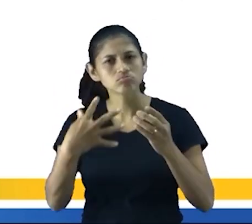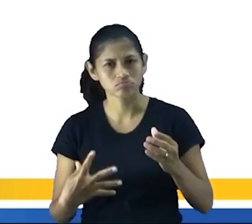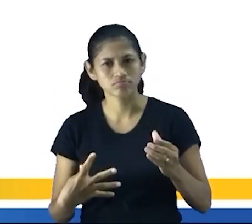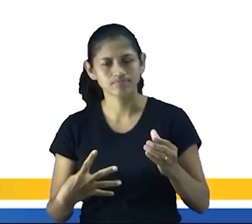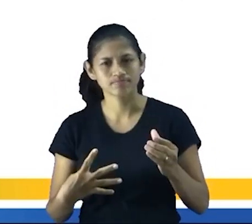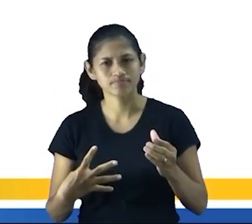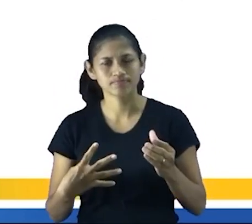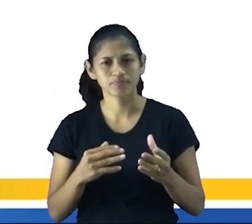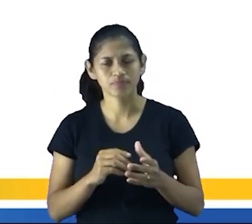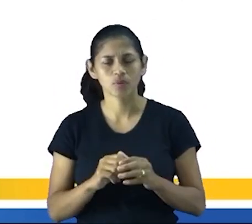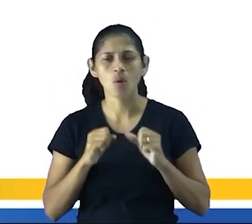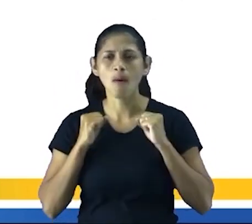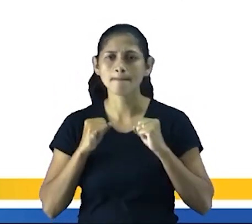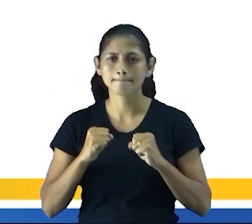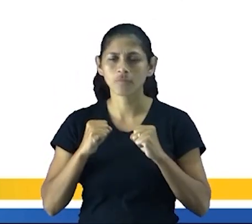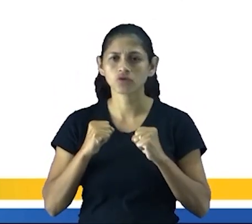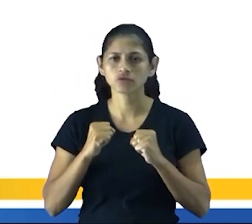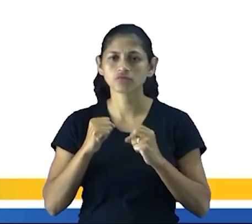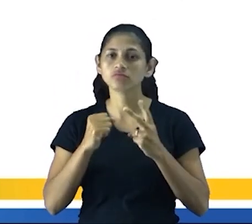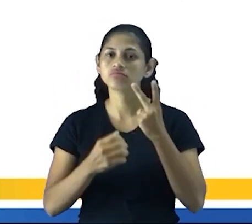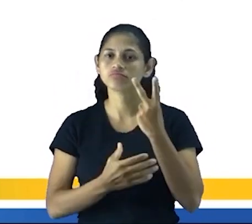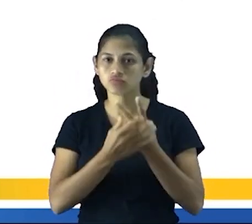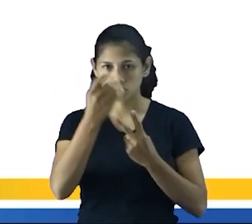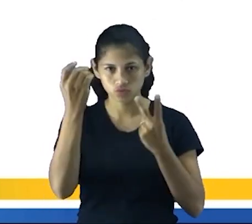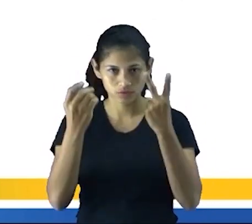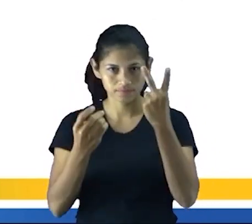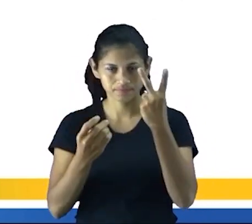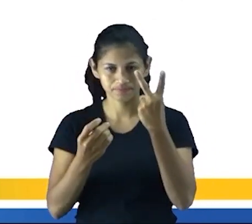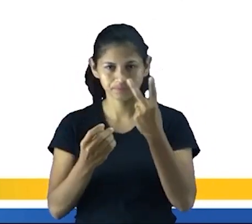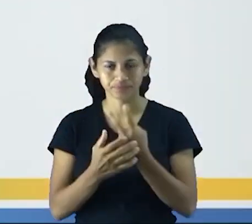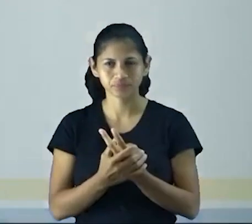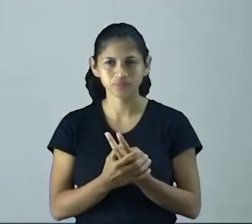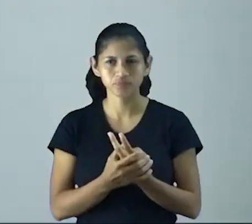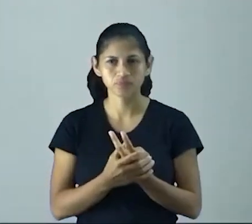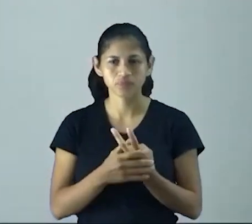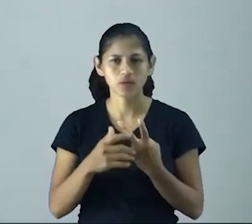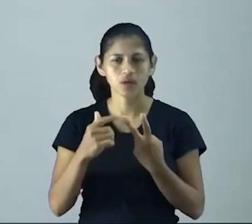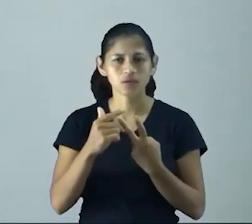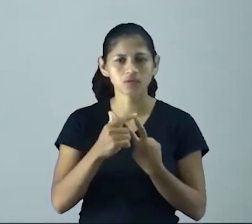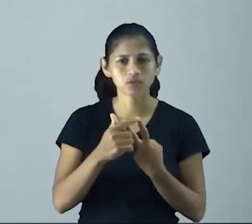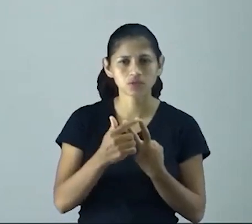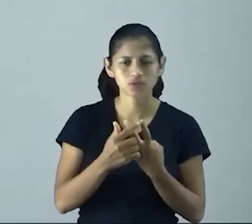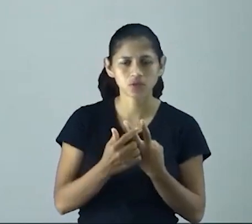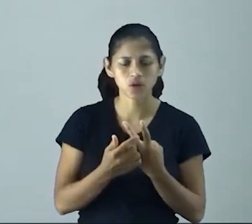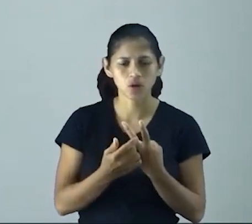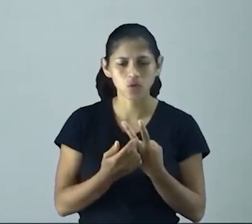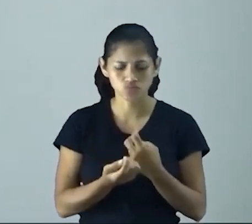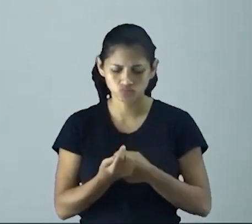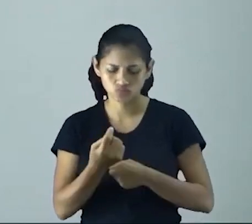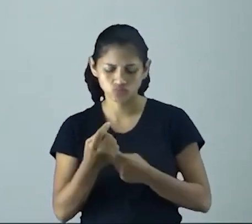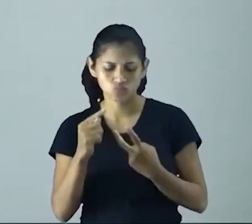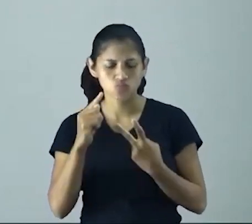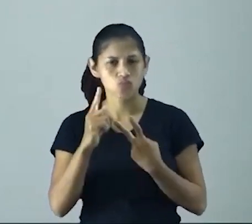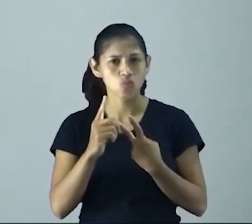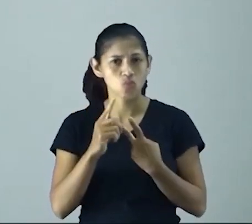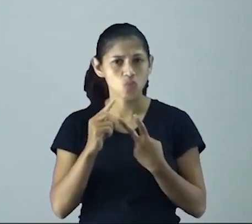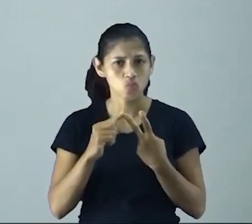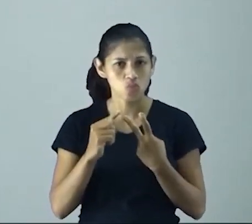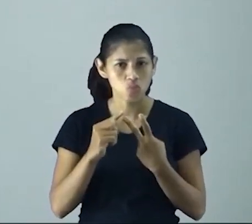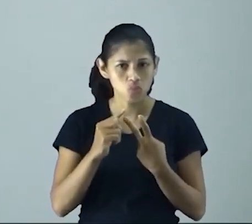isso pode ser feito de duas maneiras, descrição objetiva e descrição subjetiva. Então, o texto descritivo já está